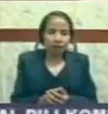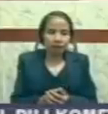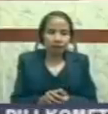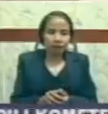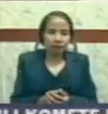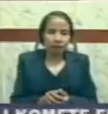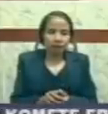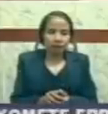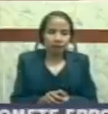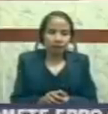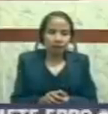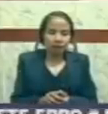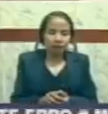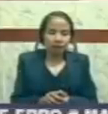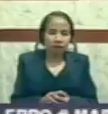É assim? Sim.